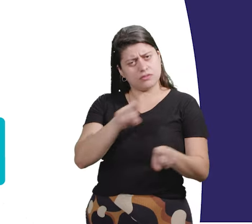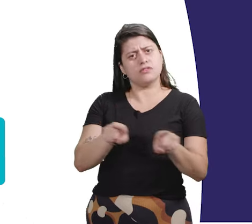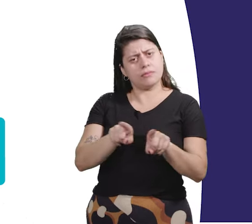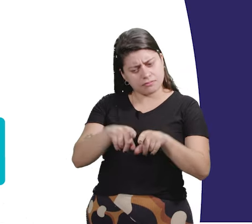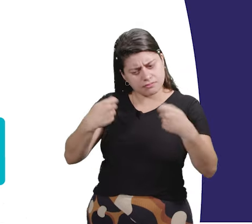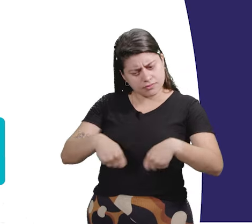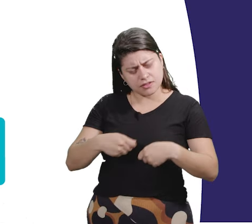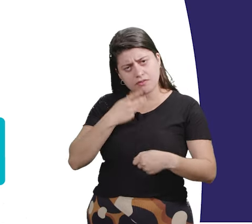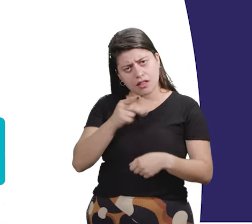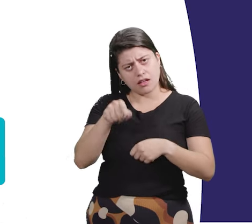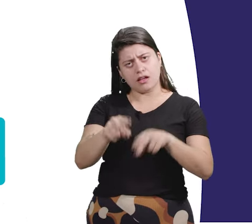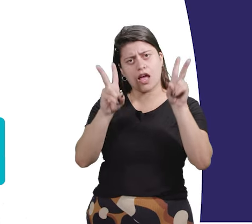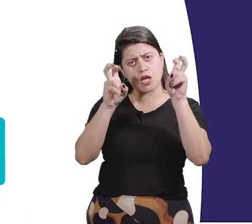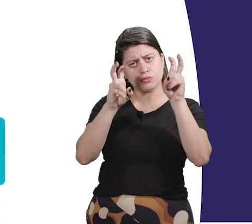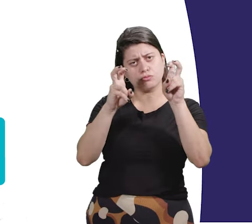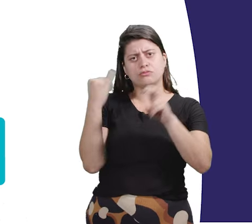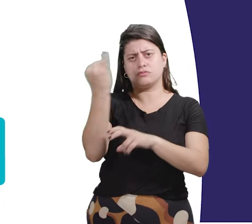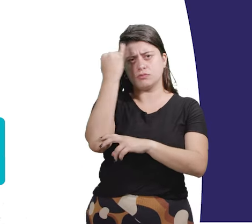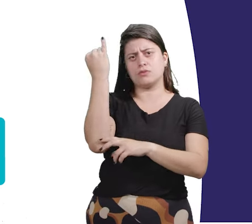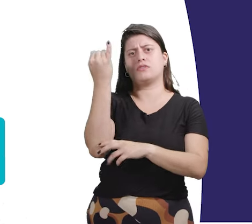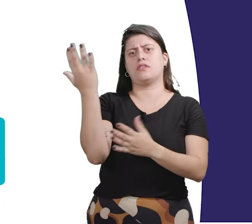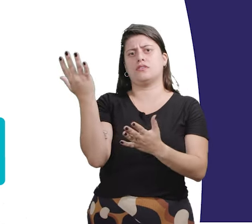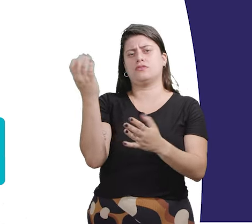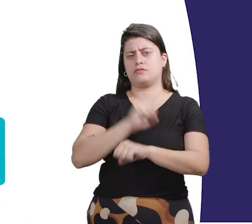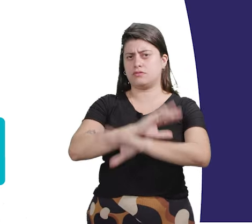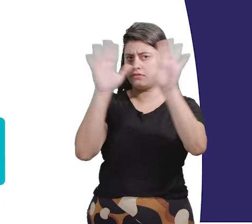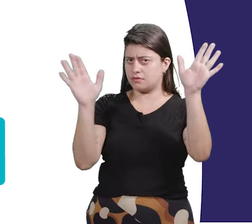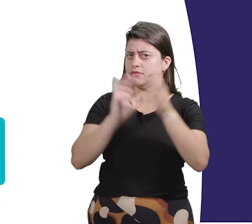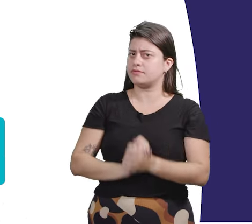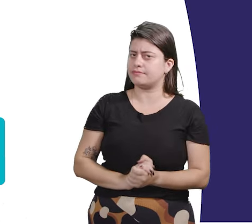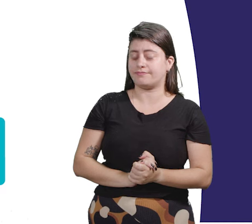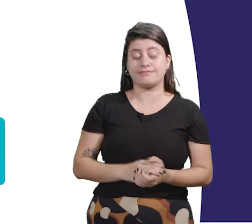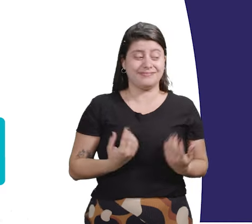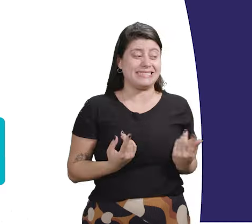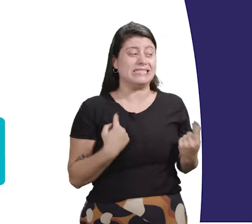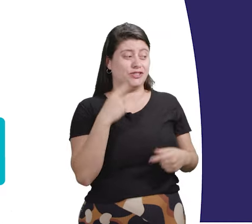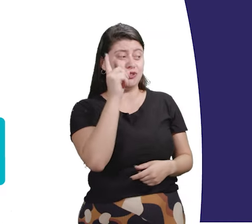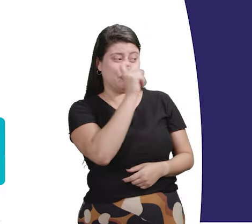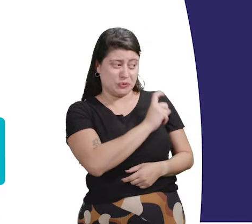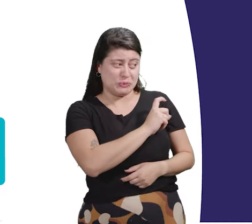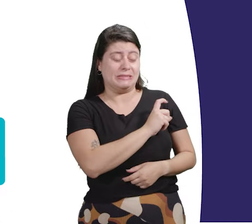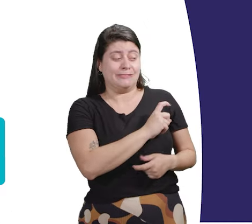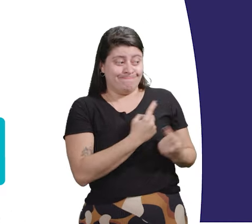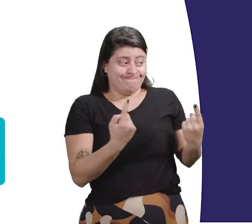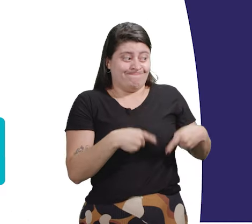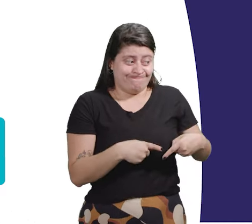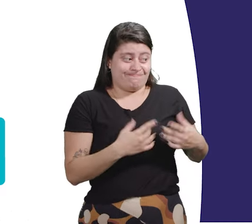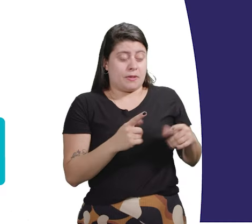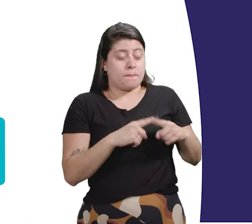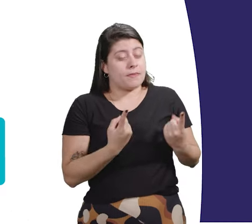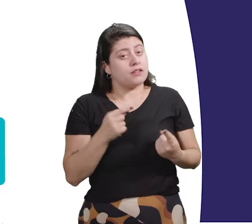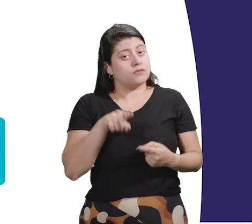abordar isso de uma forma mais racional, né? É desafiador, mas é possível se você começar por si